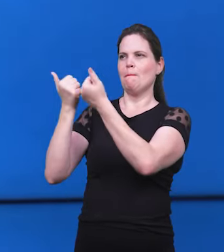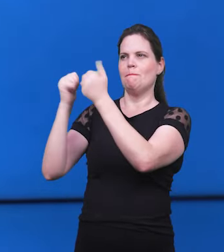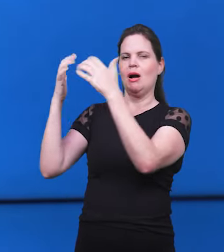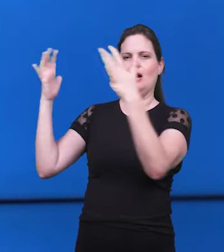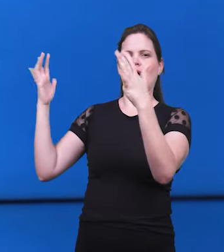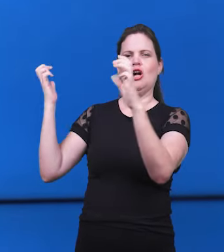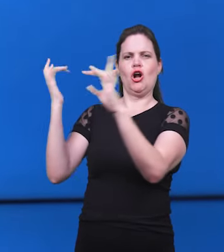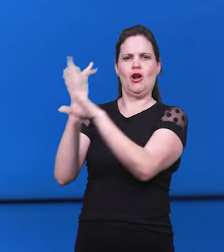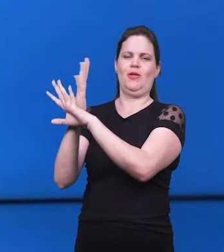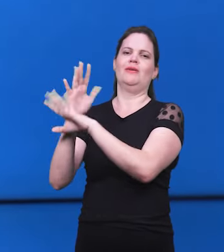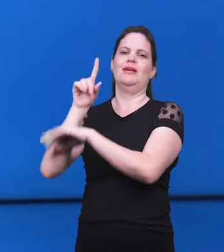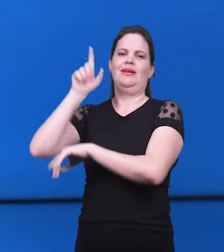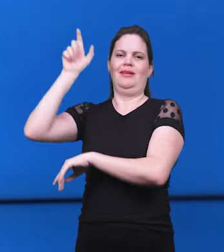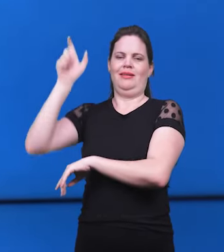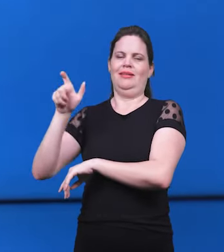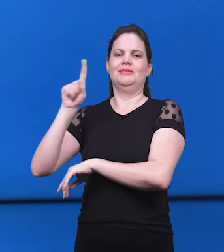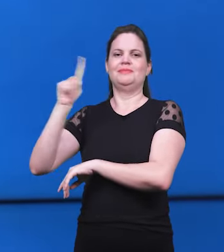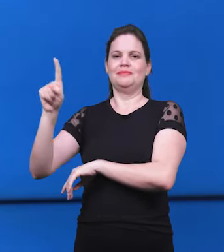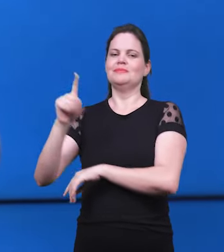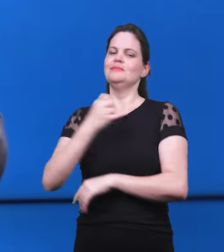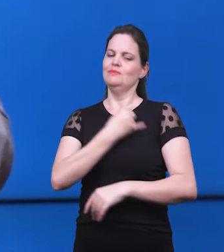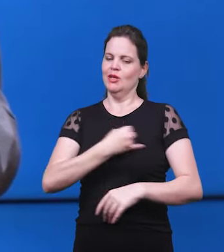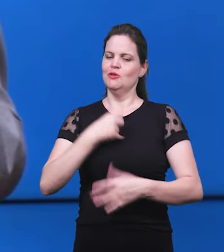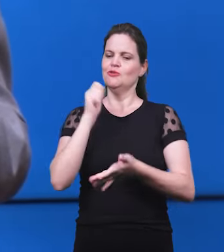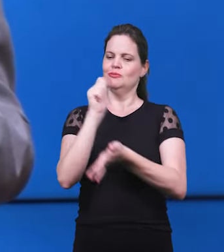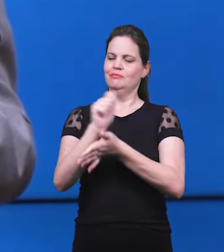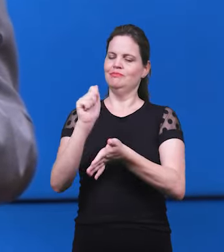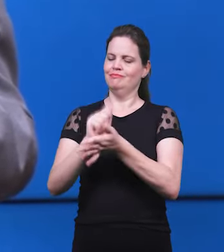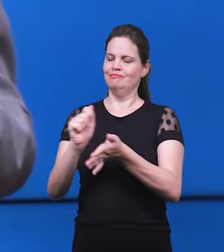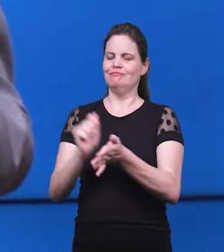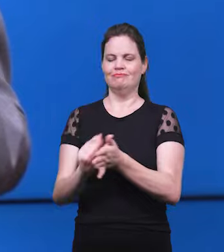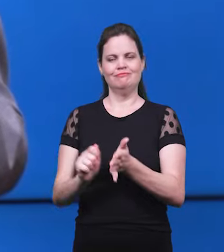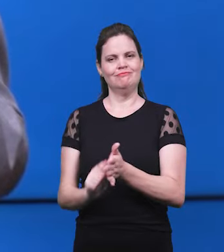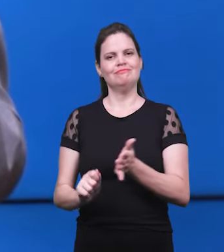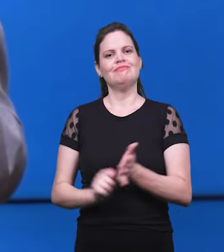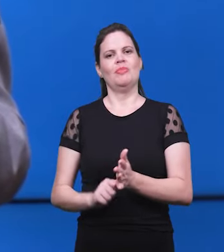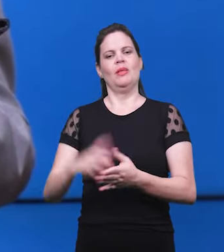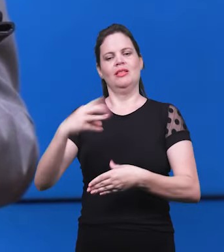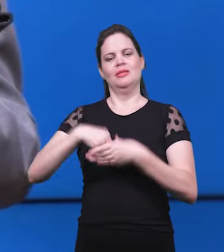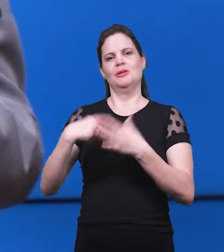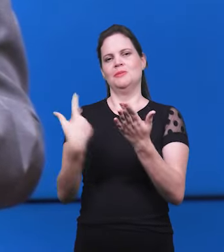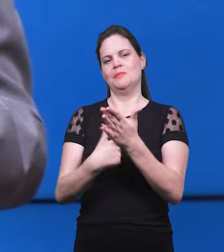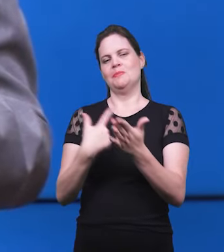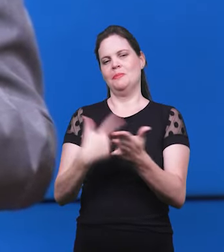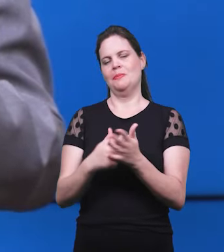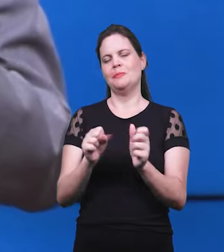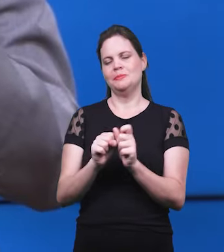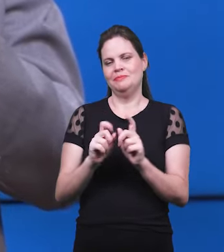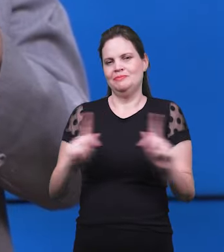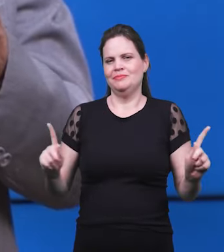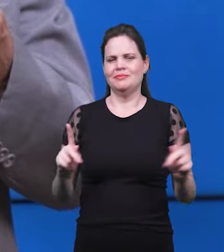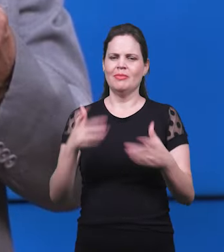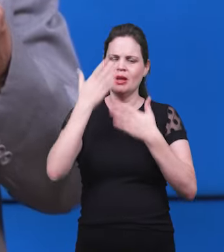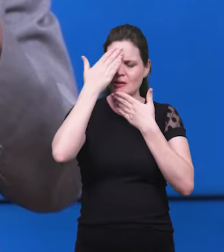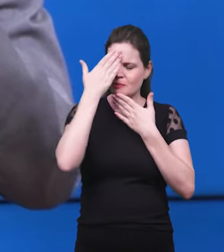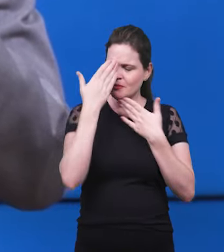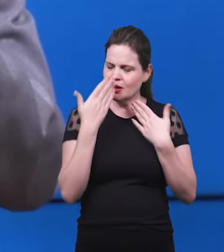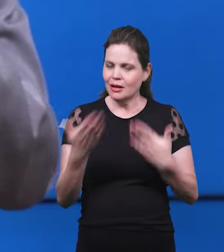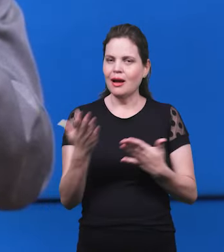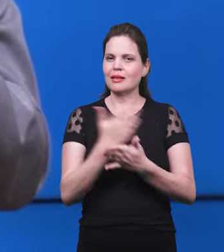João, o escritor do livro de Apocalipse, por causa de, entre outras, esta experiência também. Muito obrigado,